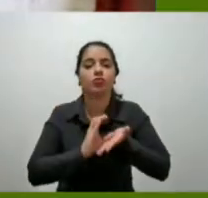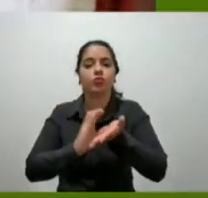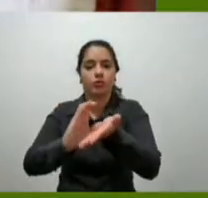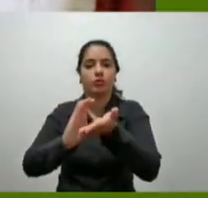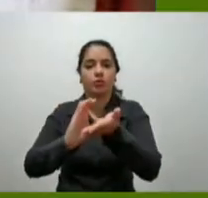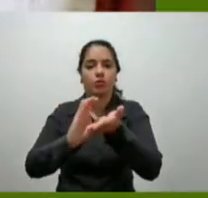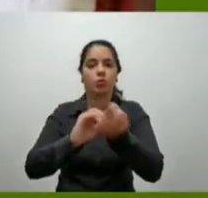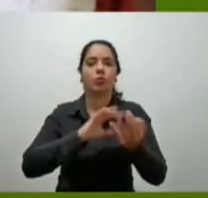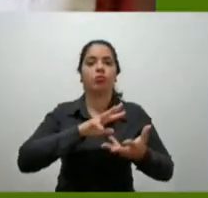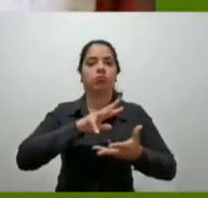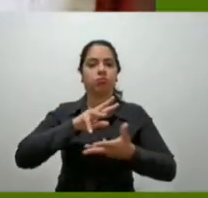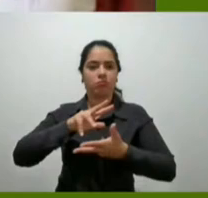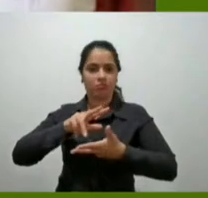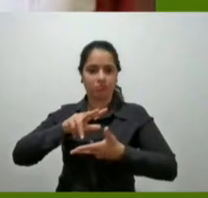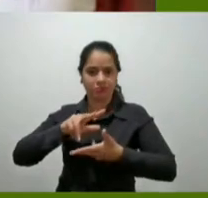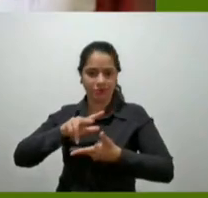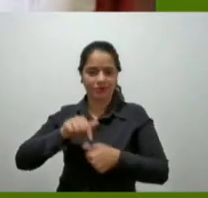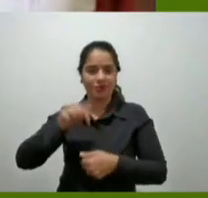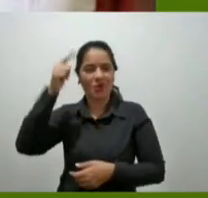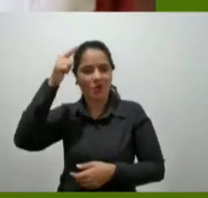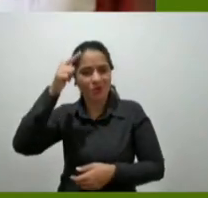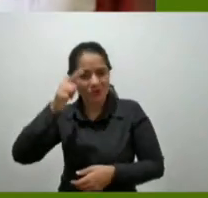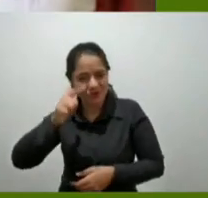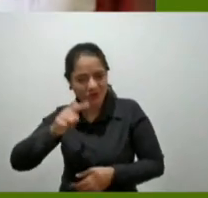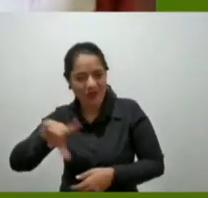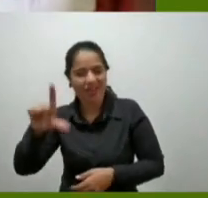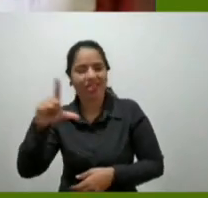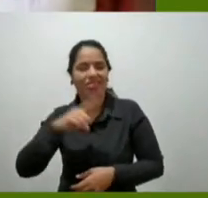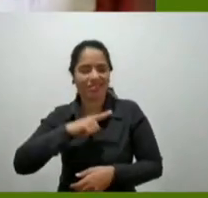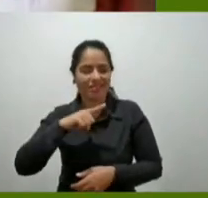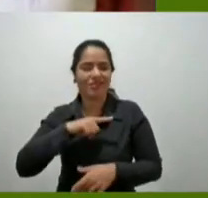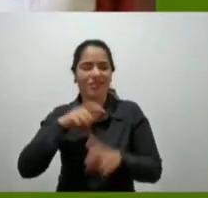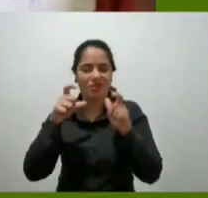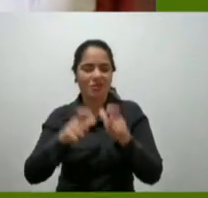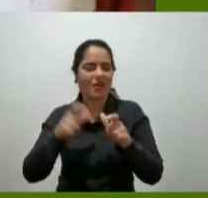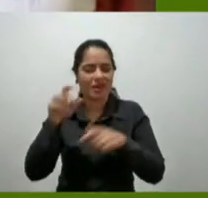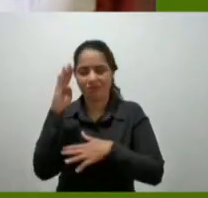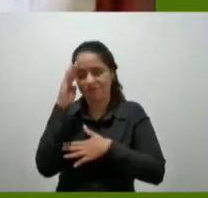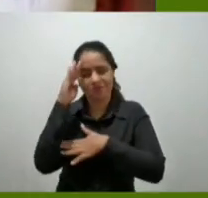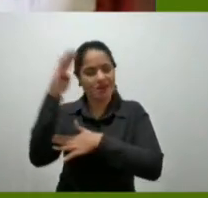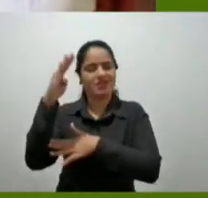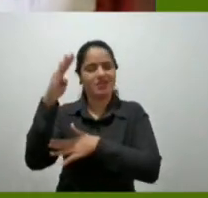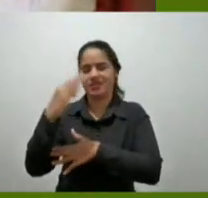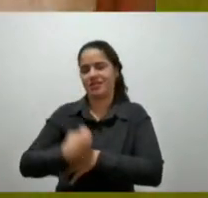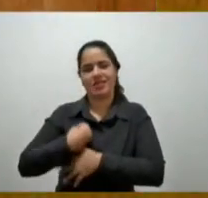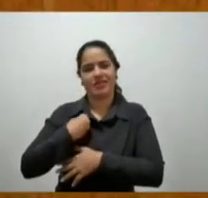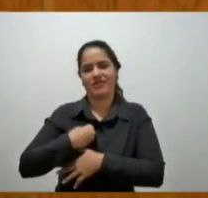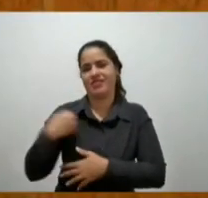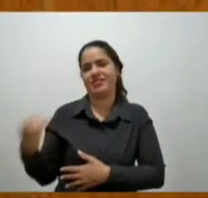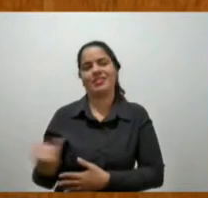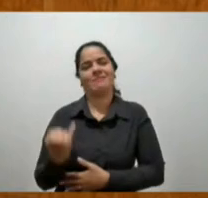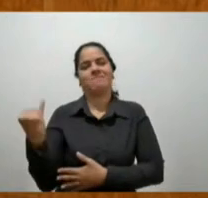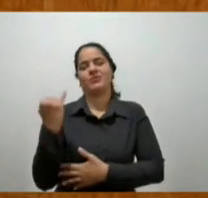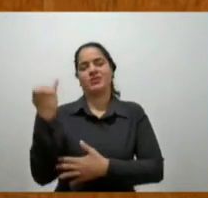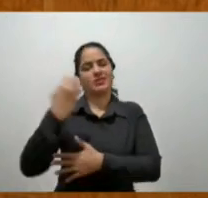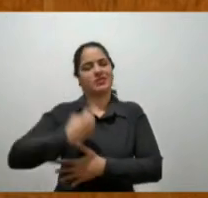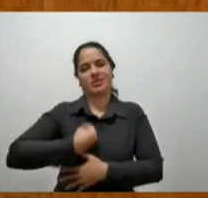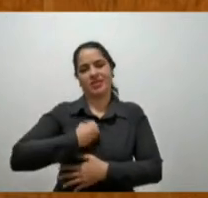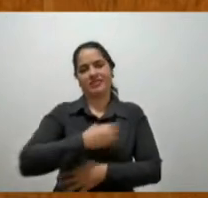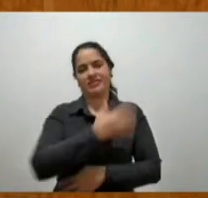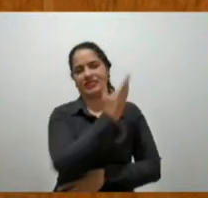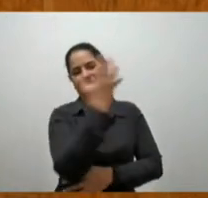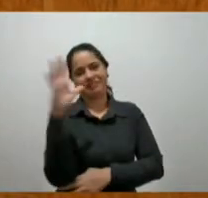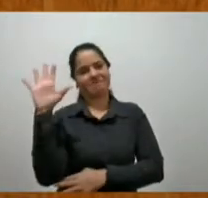um espaço essencial para a subsistência do planeta, que é o espaço Amazônia. Bacana. São as